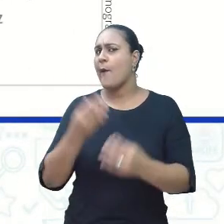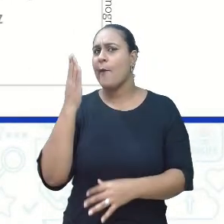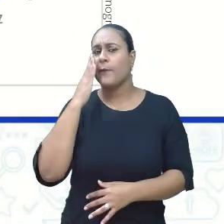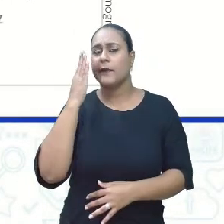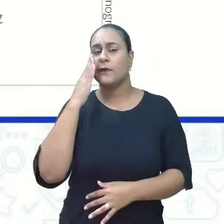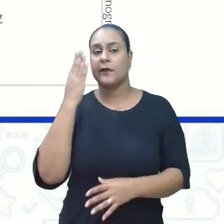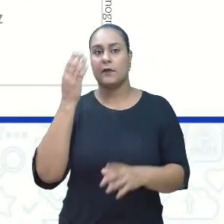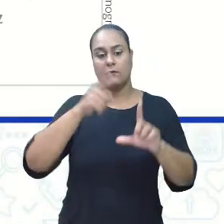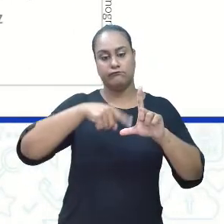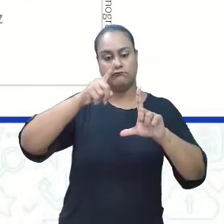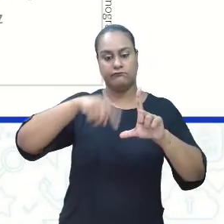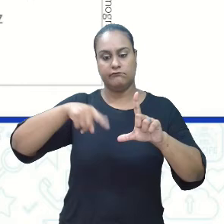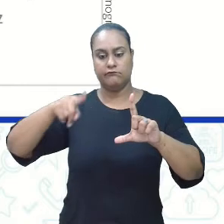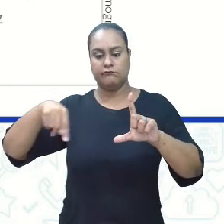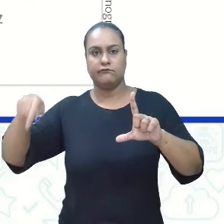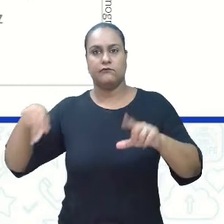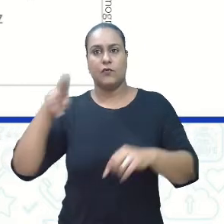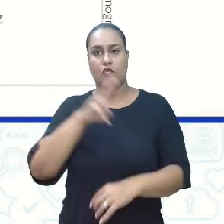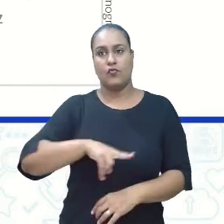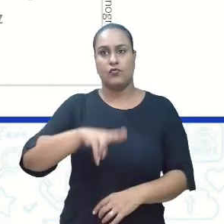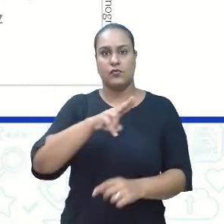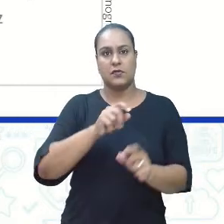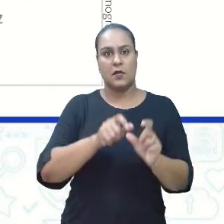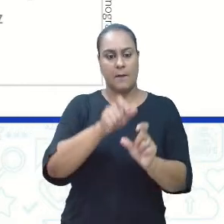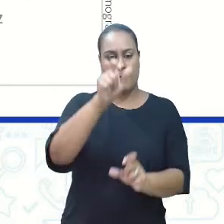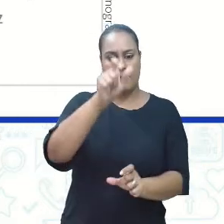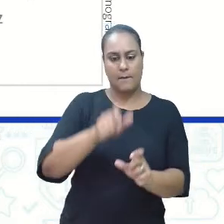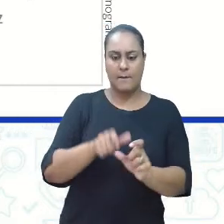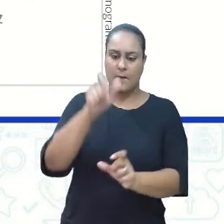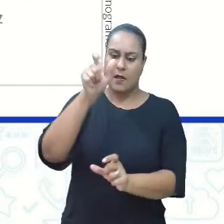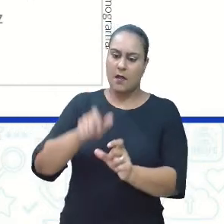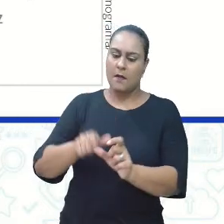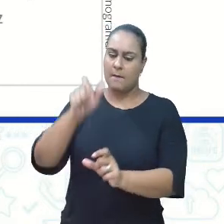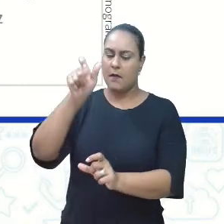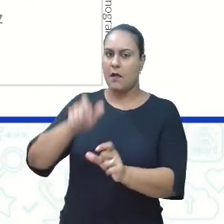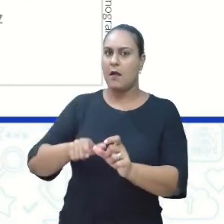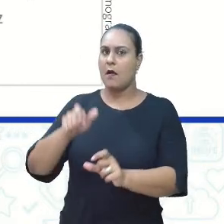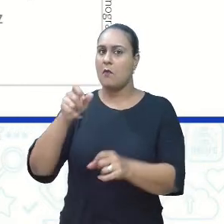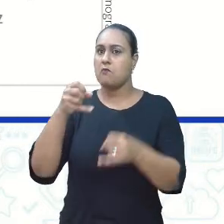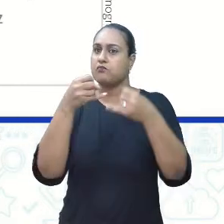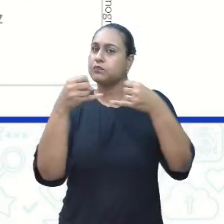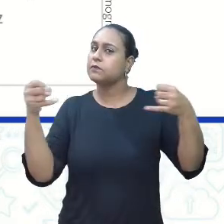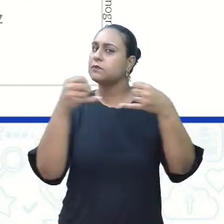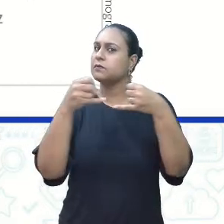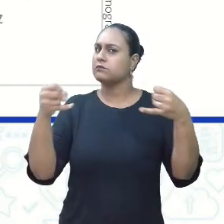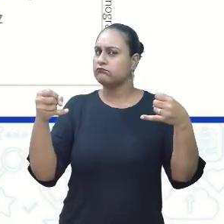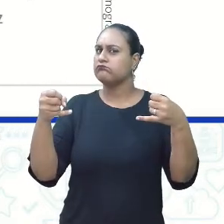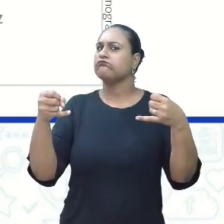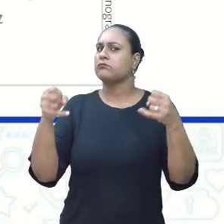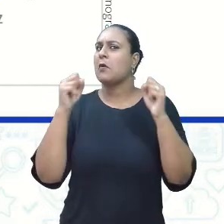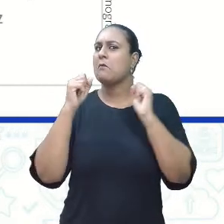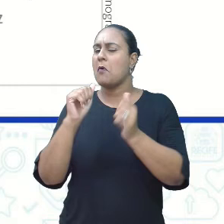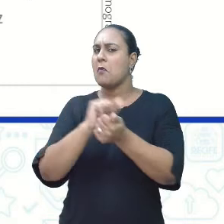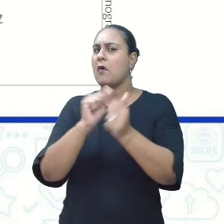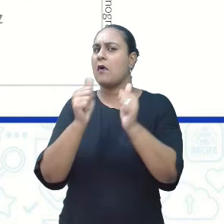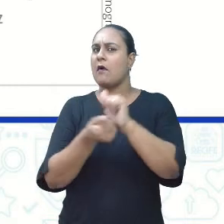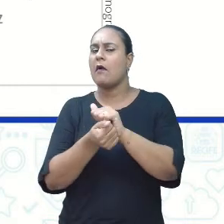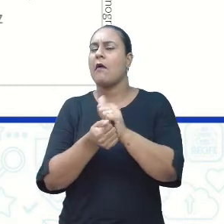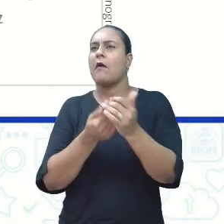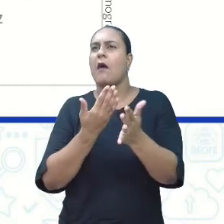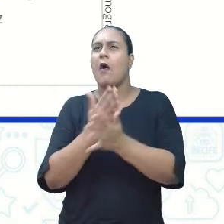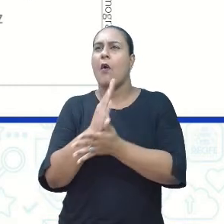pessoal, nessa ideia de usar barras ou linhas, ela pode se adequar a várias situações, não é verdade? Só que o que eu